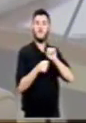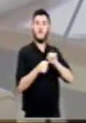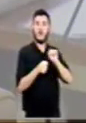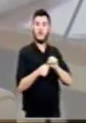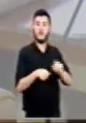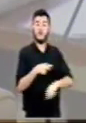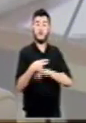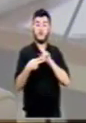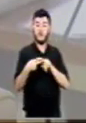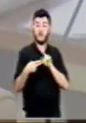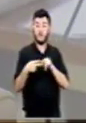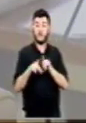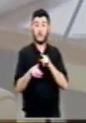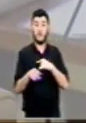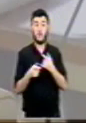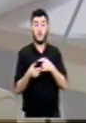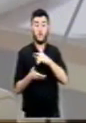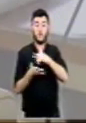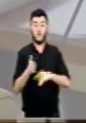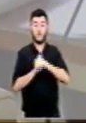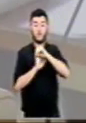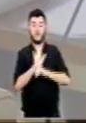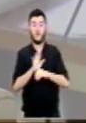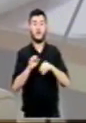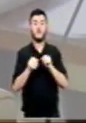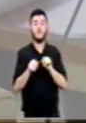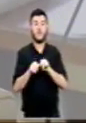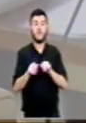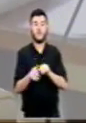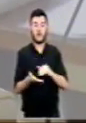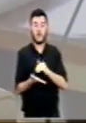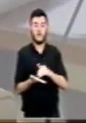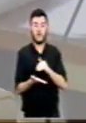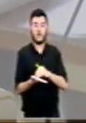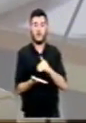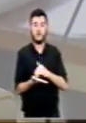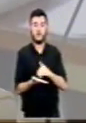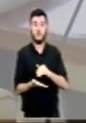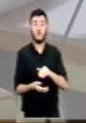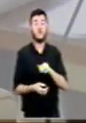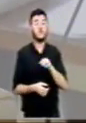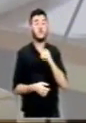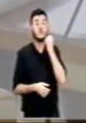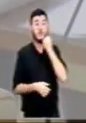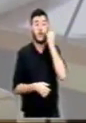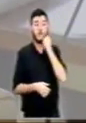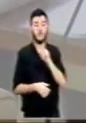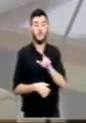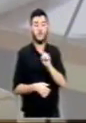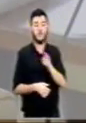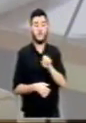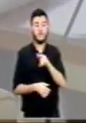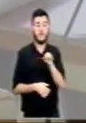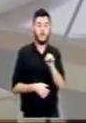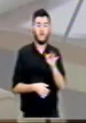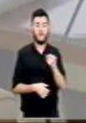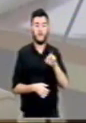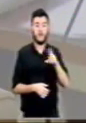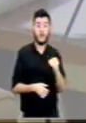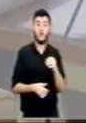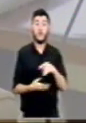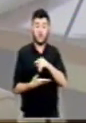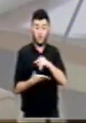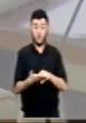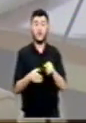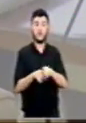não numerado expedido pelo gabinete do senador Lobão Filho. Esses documentos são todos nos autos, indico aqui as folhas. Evandro